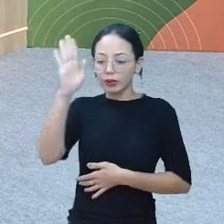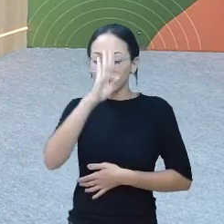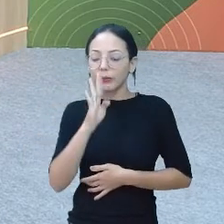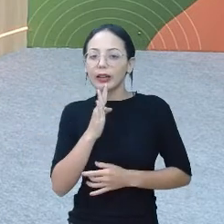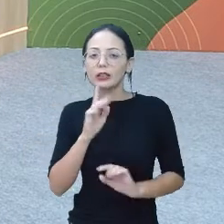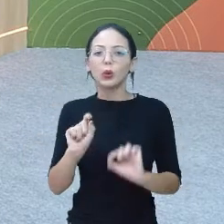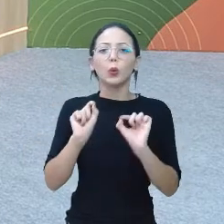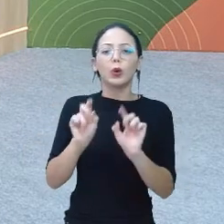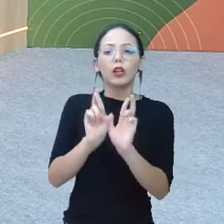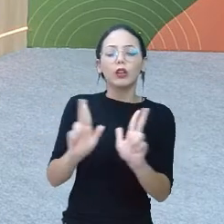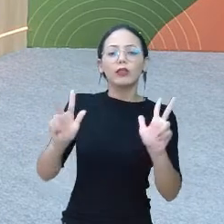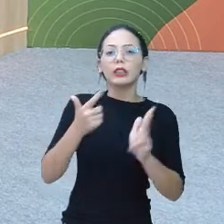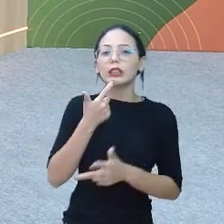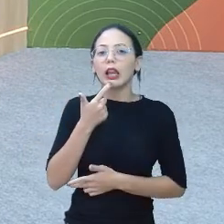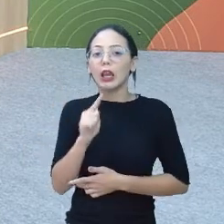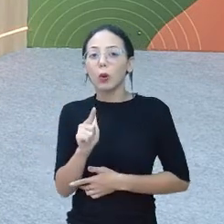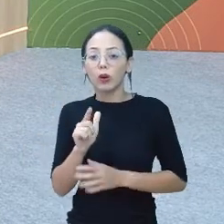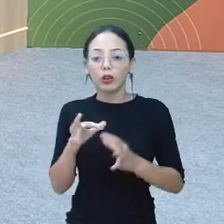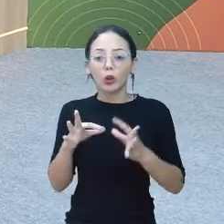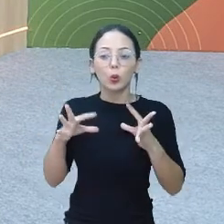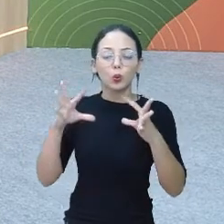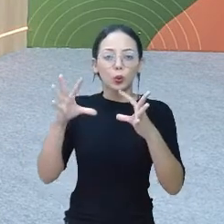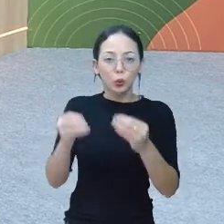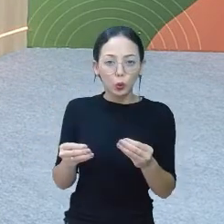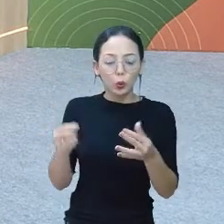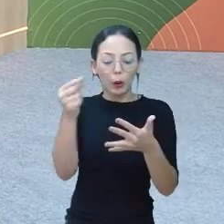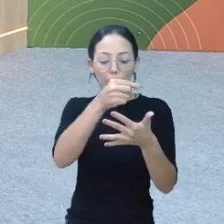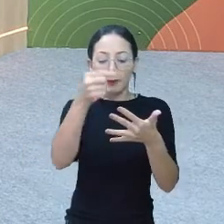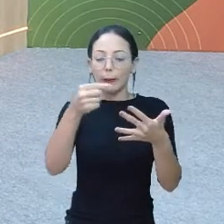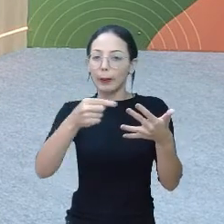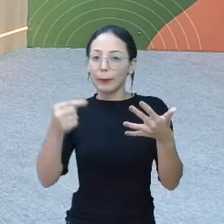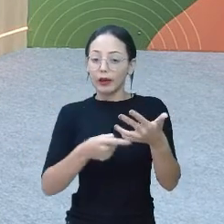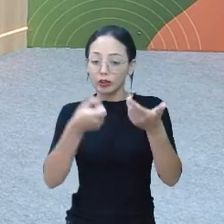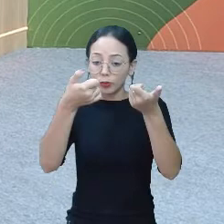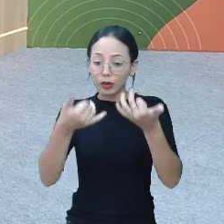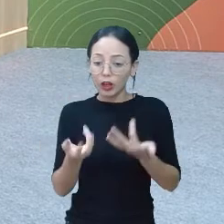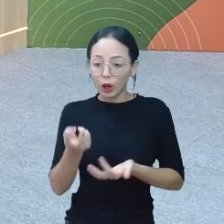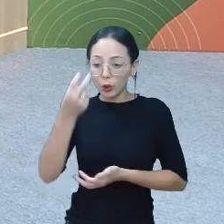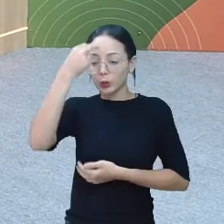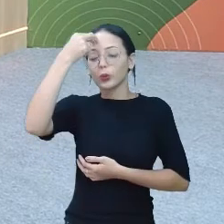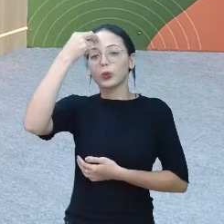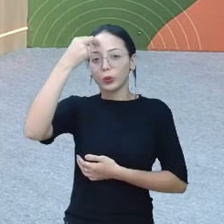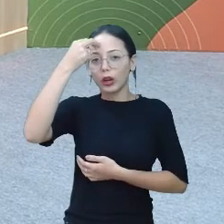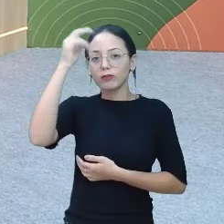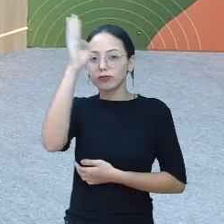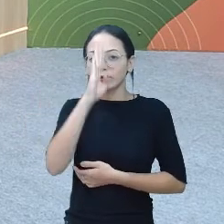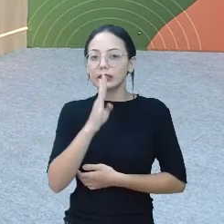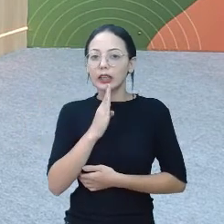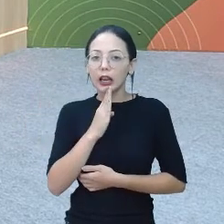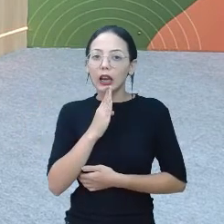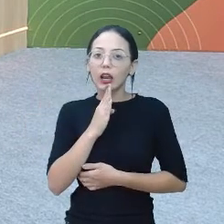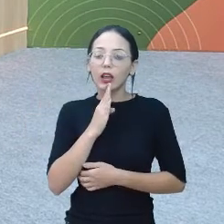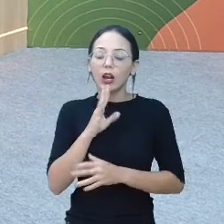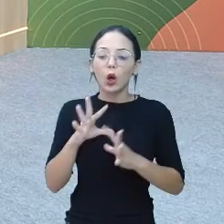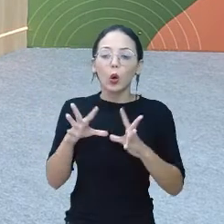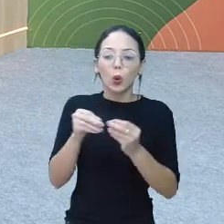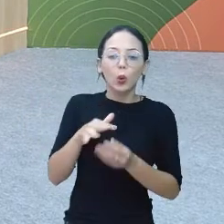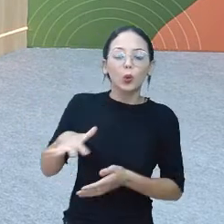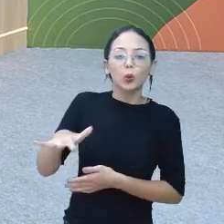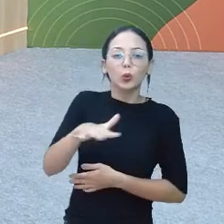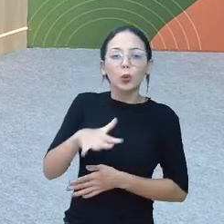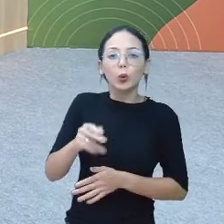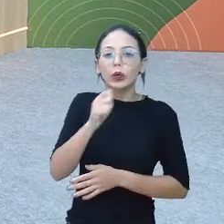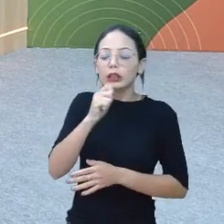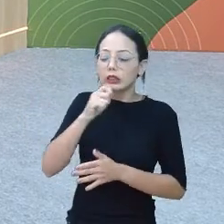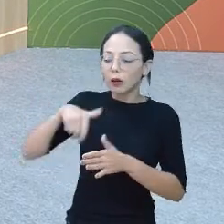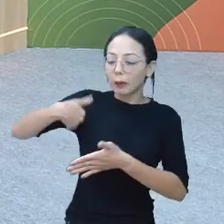que difere na língua. Então, todos esses aspectos que vai ressaltar a nossa cultura brasileira como um todo, que estava aí nesse processo